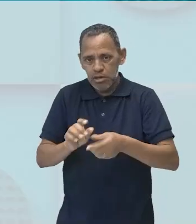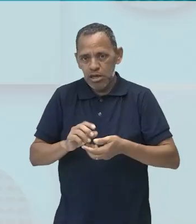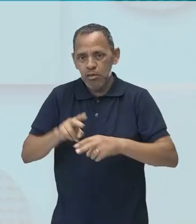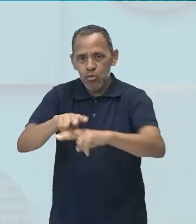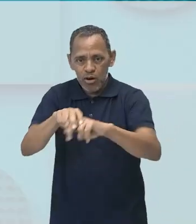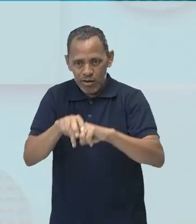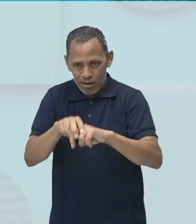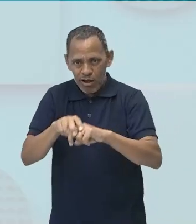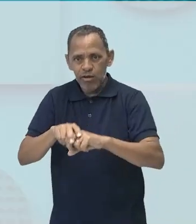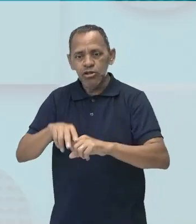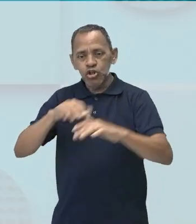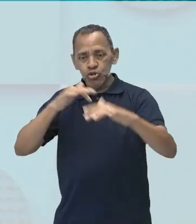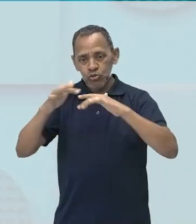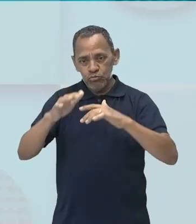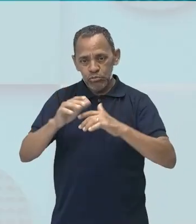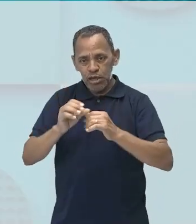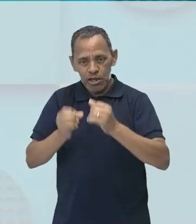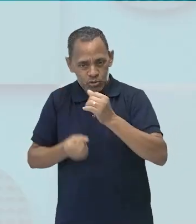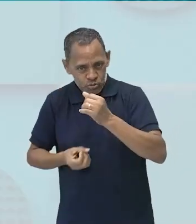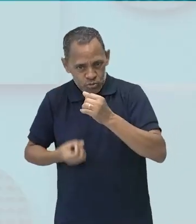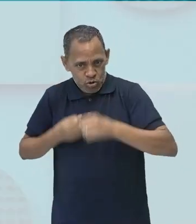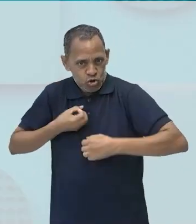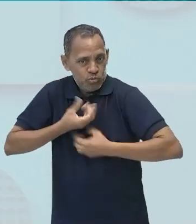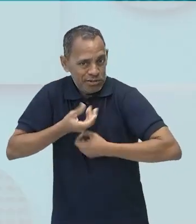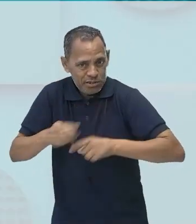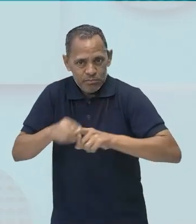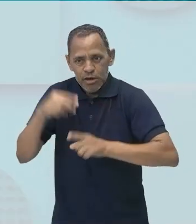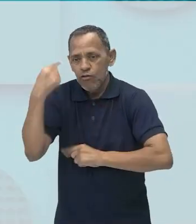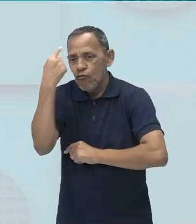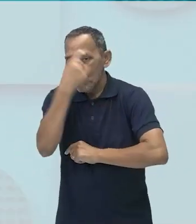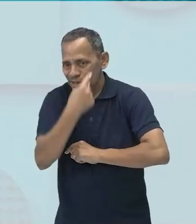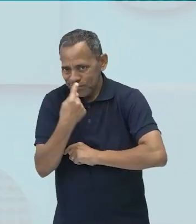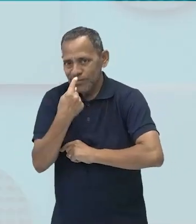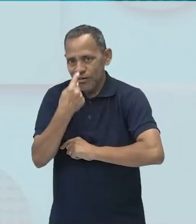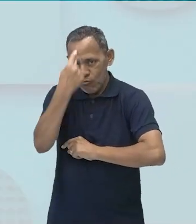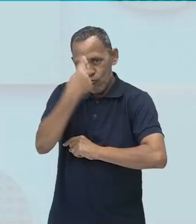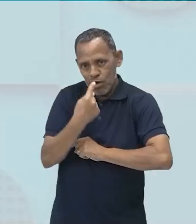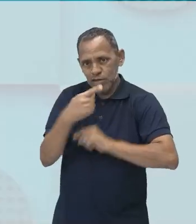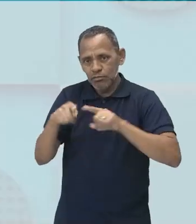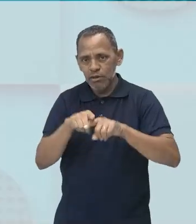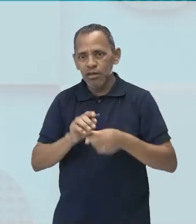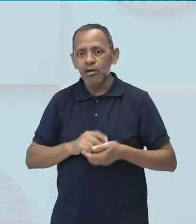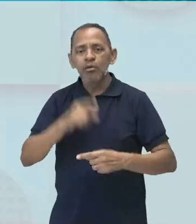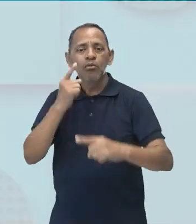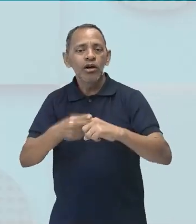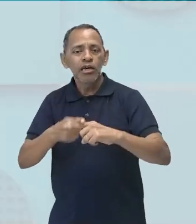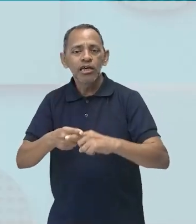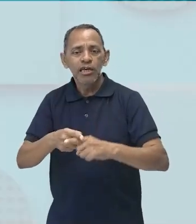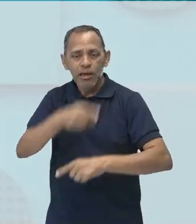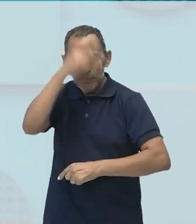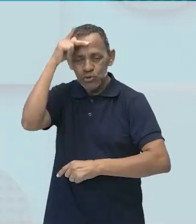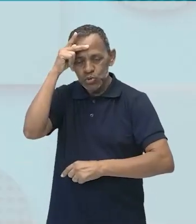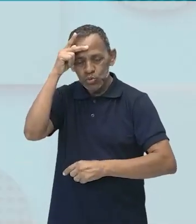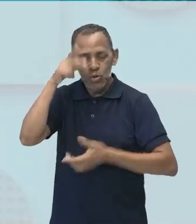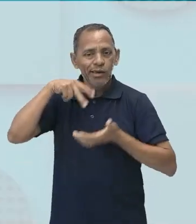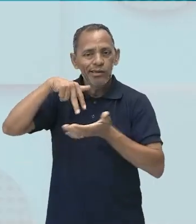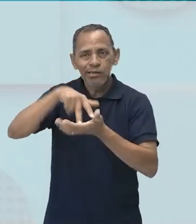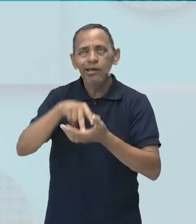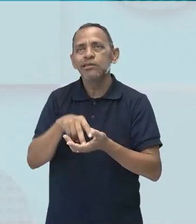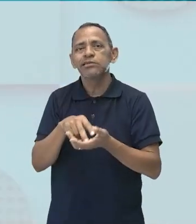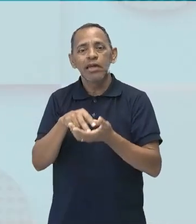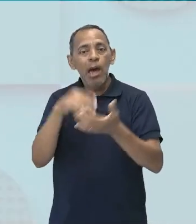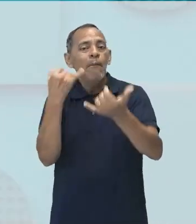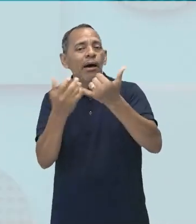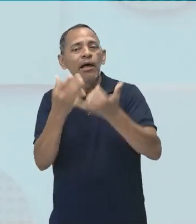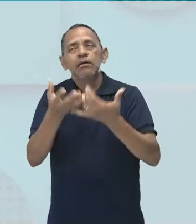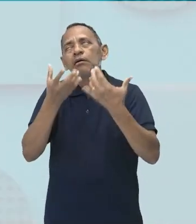através da sua expressão facial também, isso influencia muito, porque aquele bailarino que dança parece que está com peso, carregando